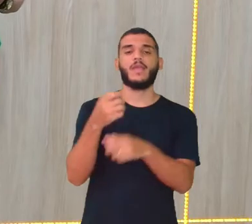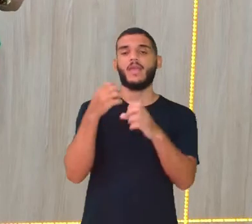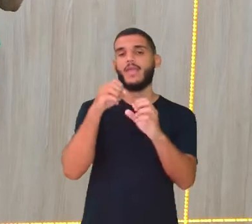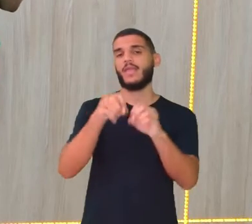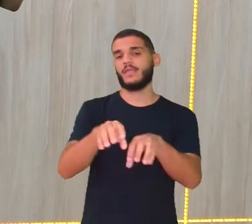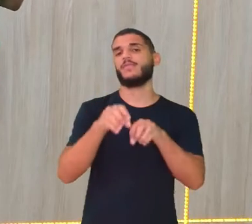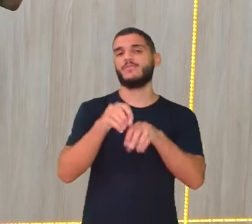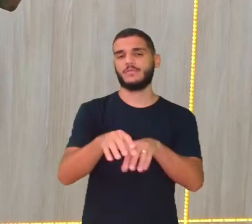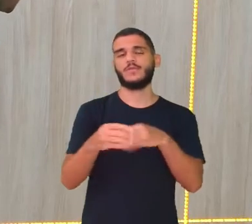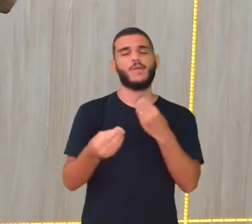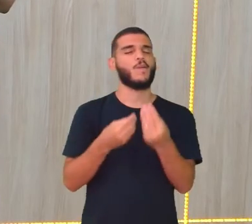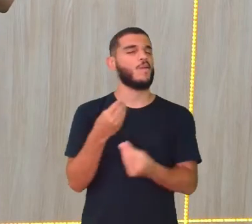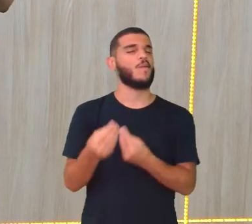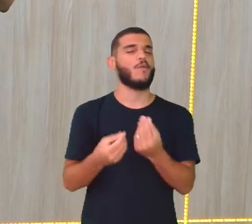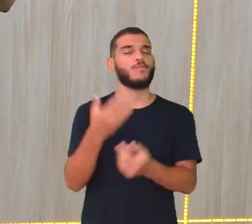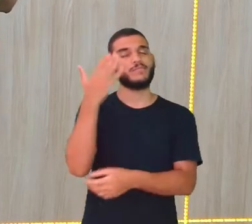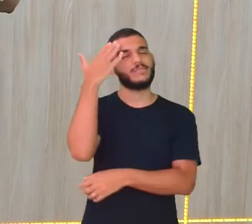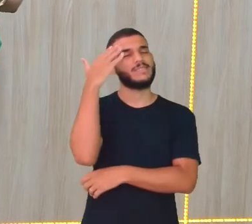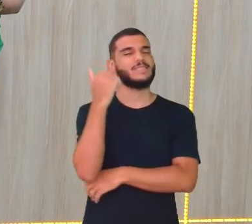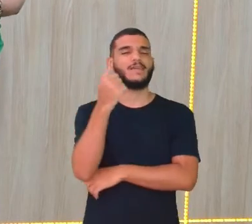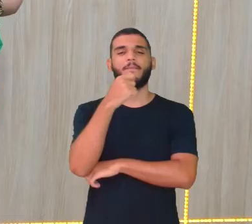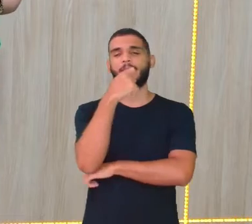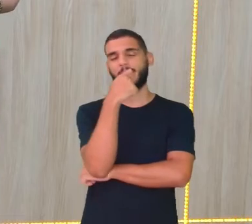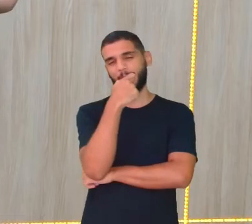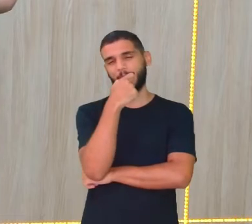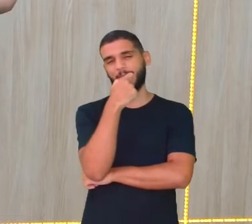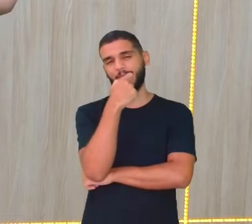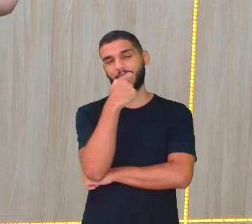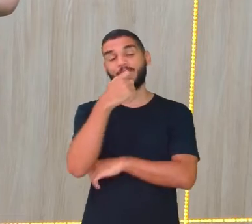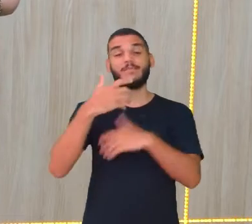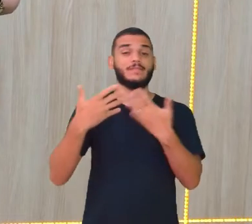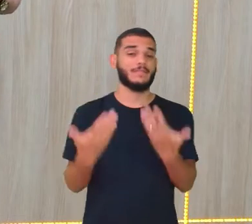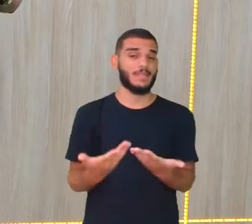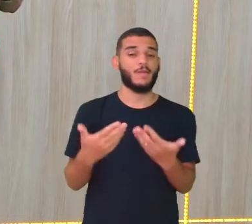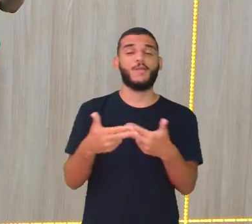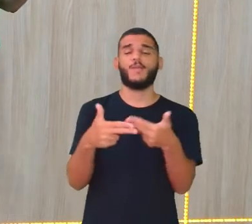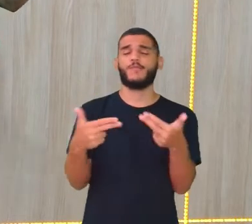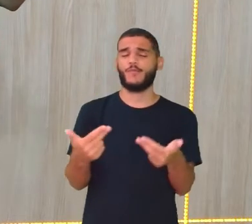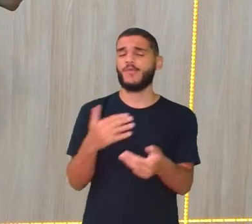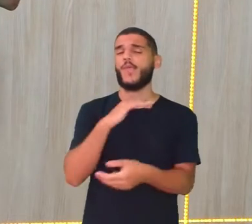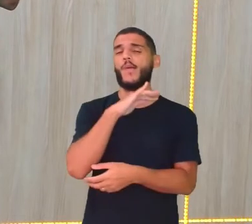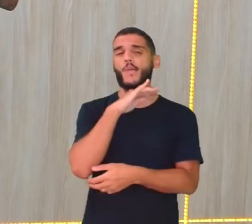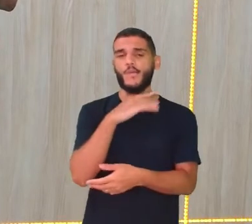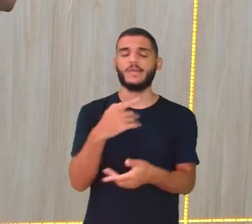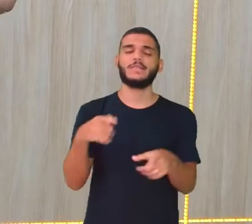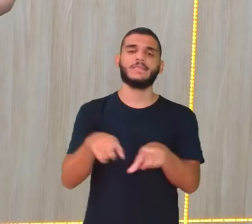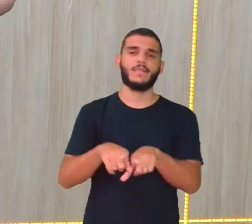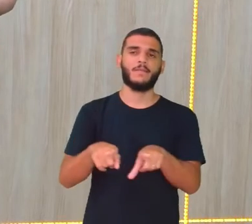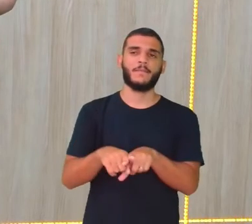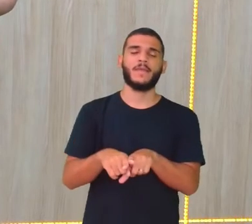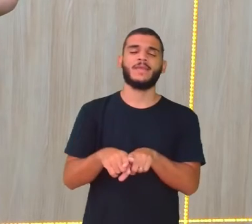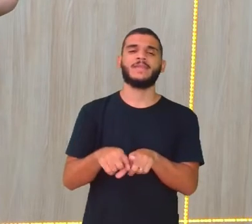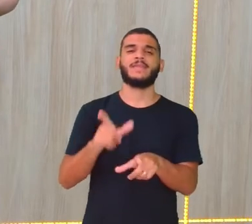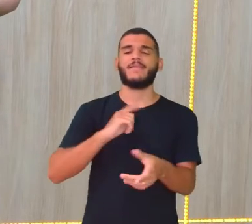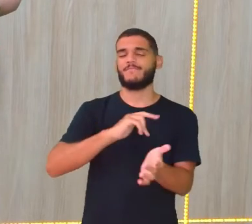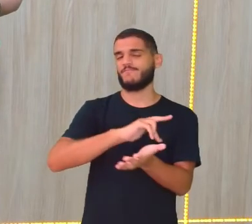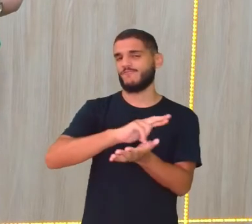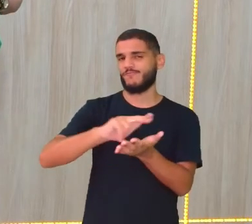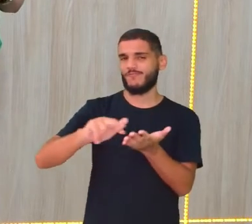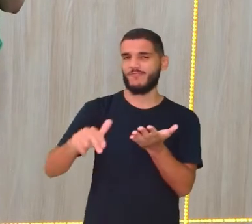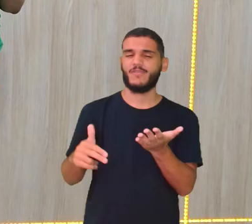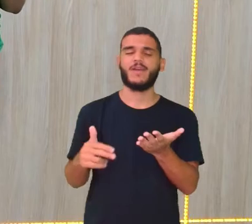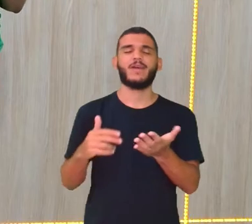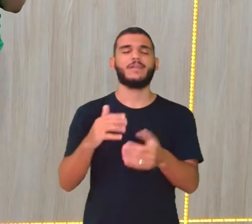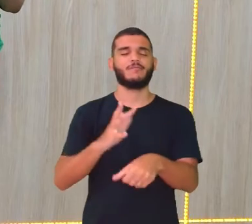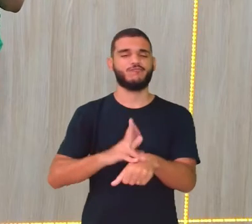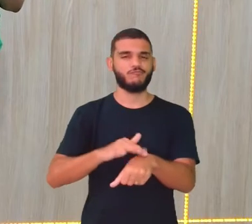vai ter essa noção, né, de que aquilo ali te prejudica, né, traz também várias doenças, tá certo?